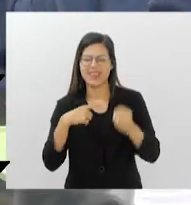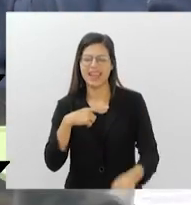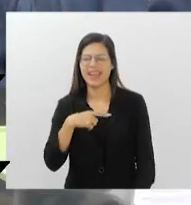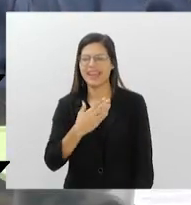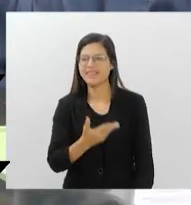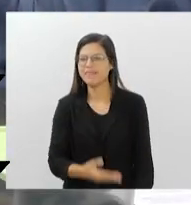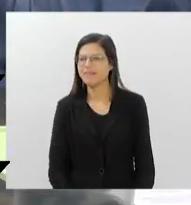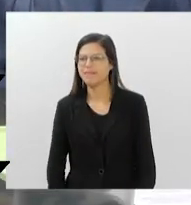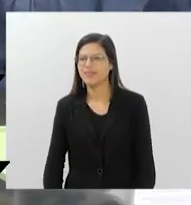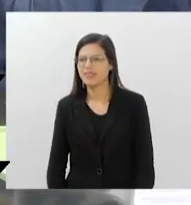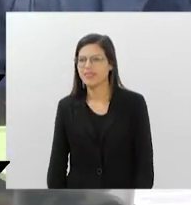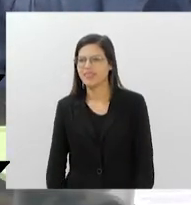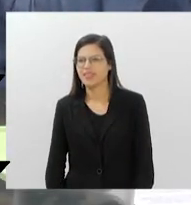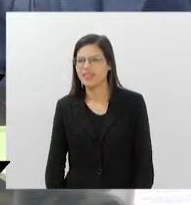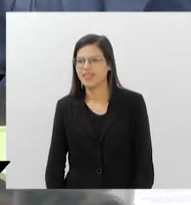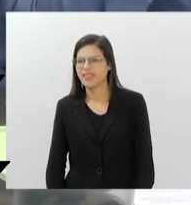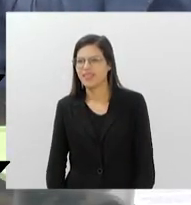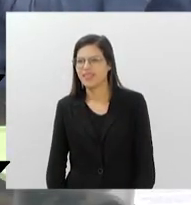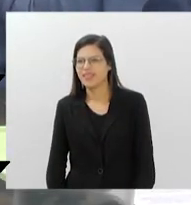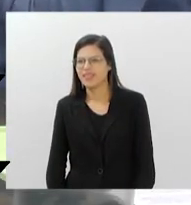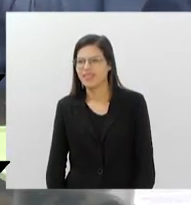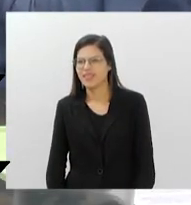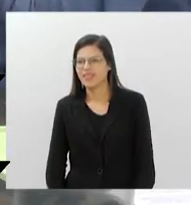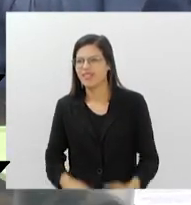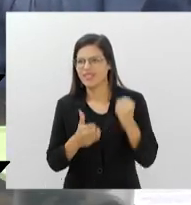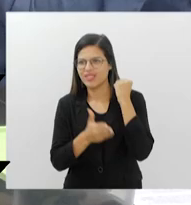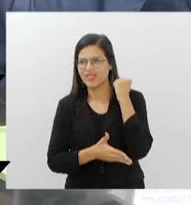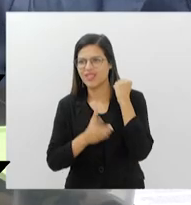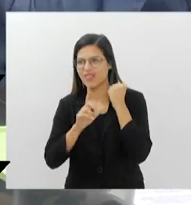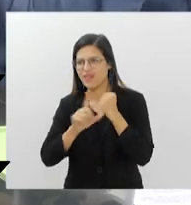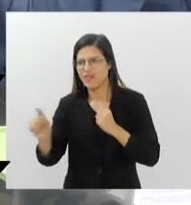ciou C foi emb fo emb da